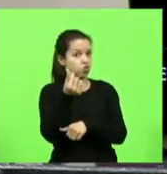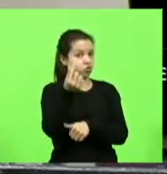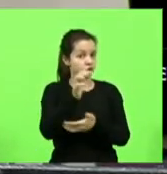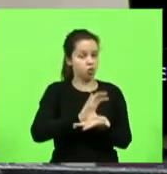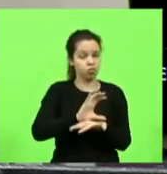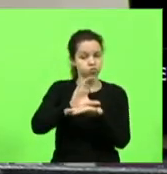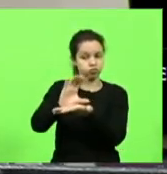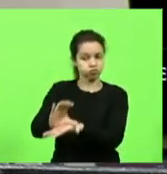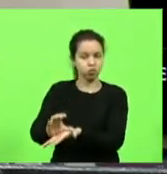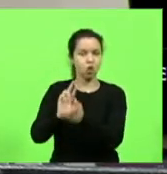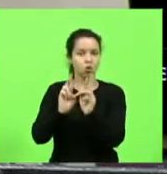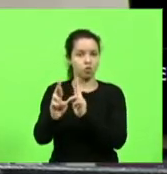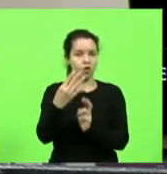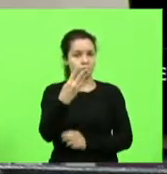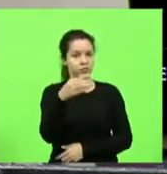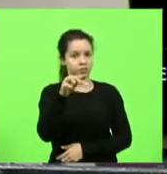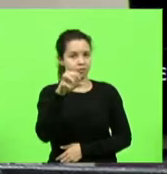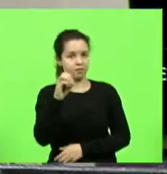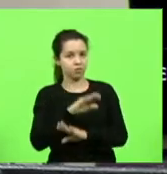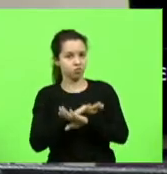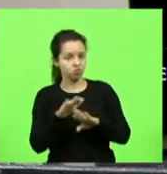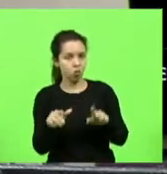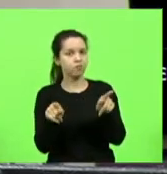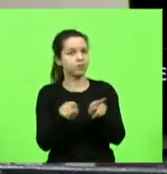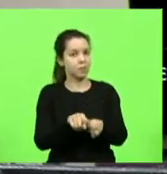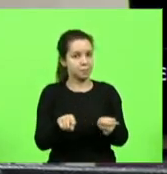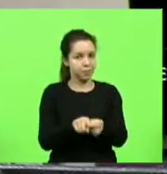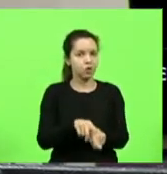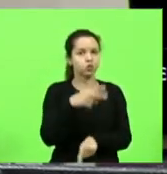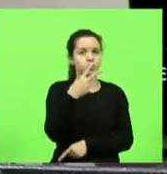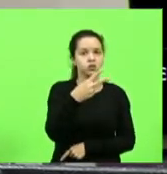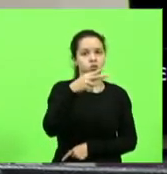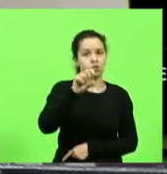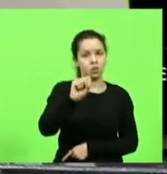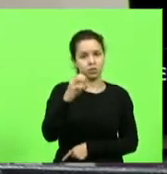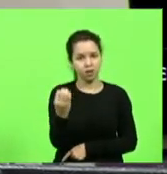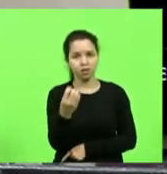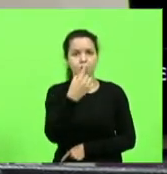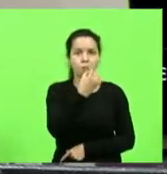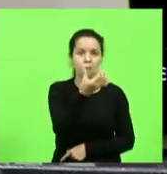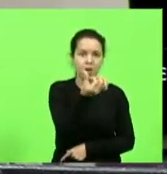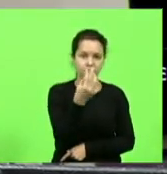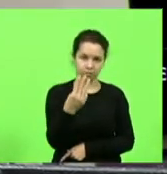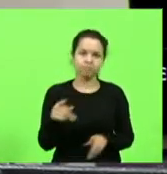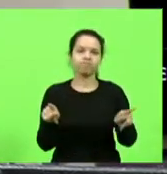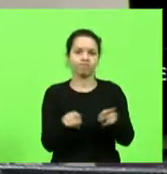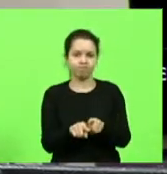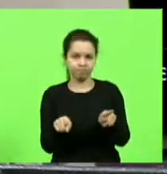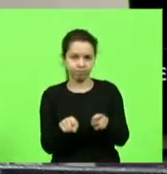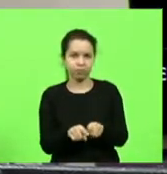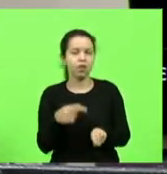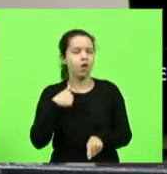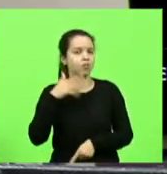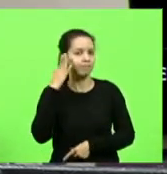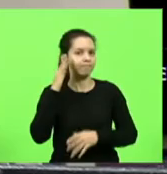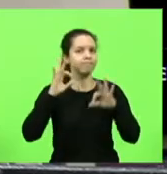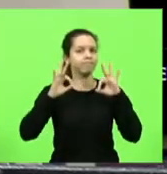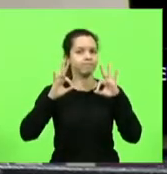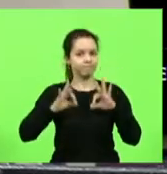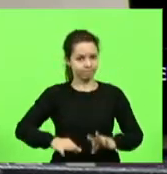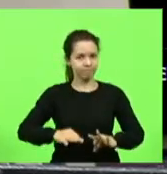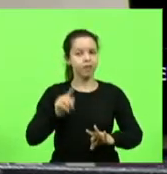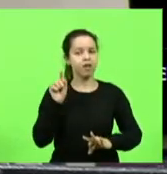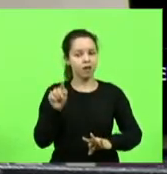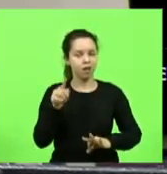na 470, mas na 280 e na 163 também. E tenho certeza que esse é o